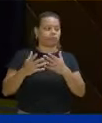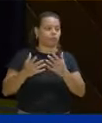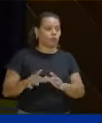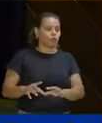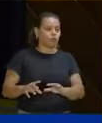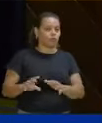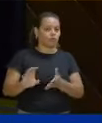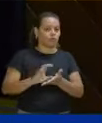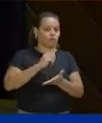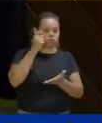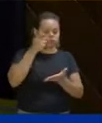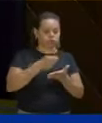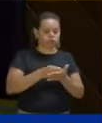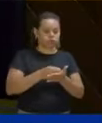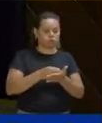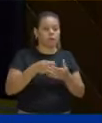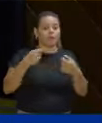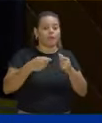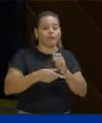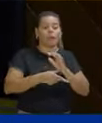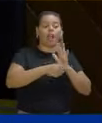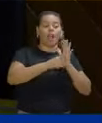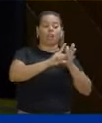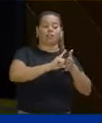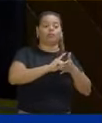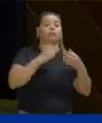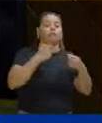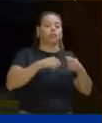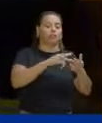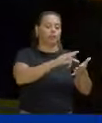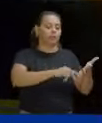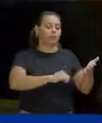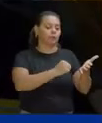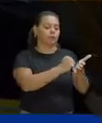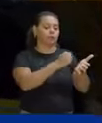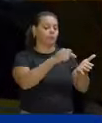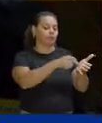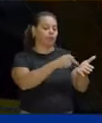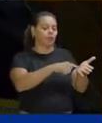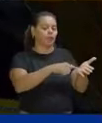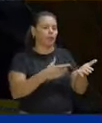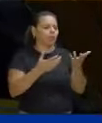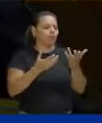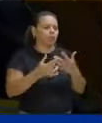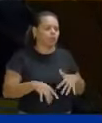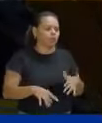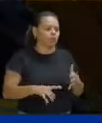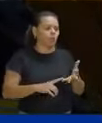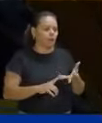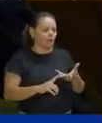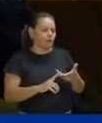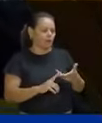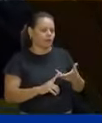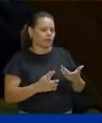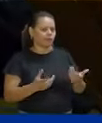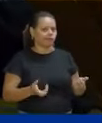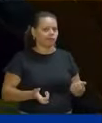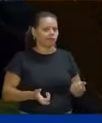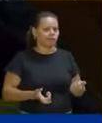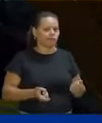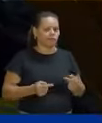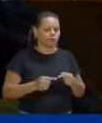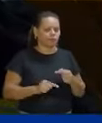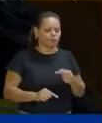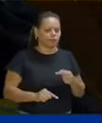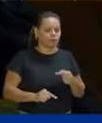pedido individual da movimentação financeira naquele momento, dando mais uma indicação de que ignorou todas as